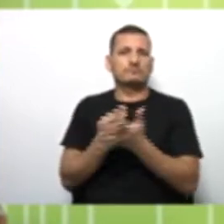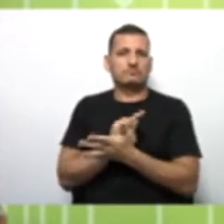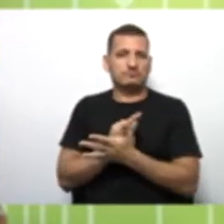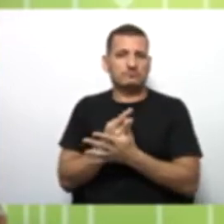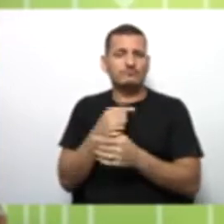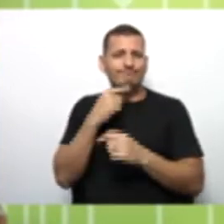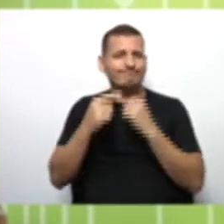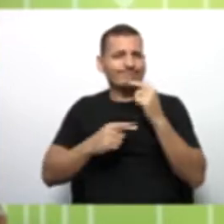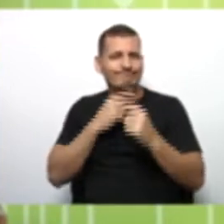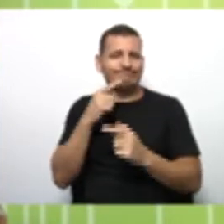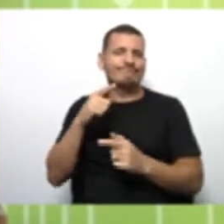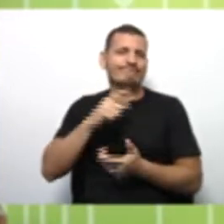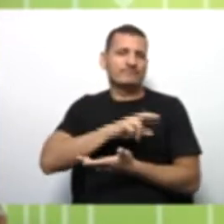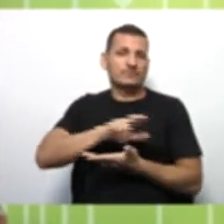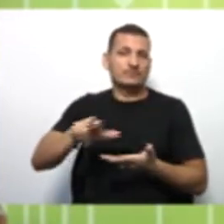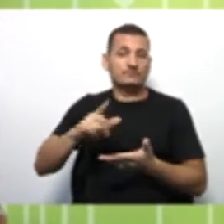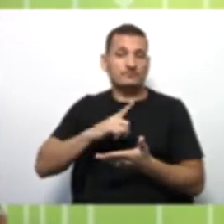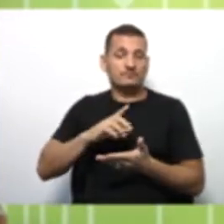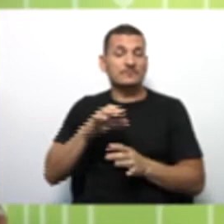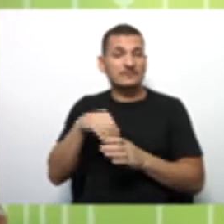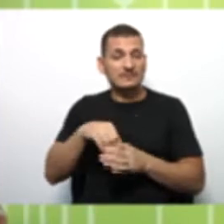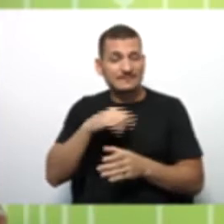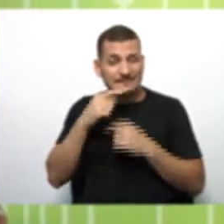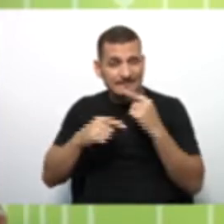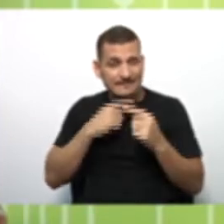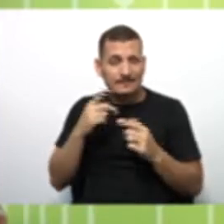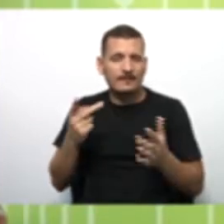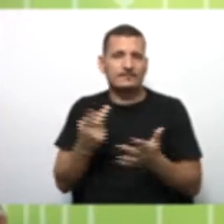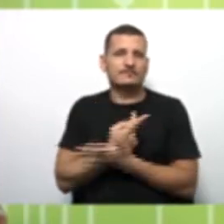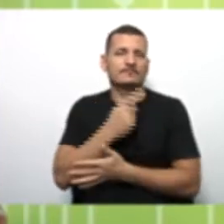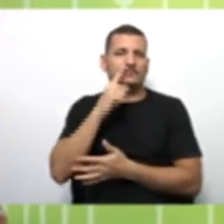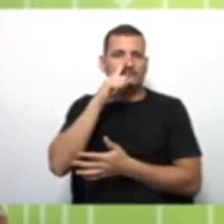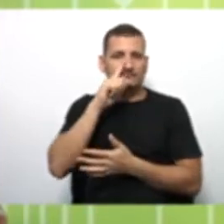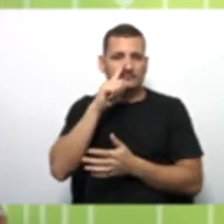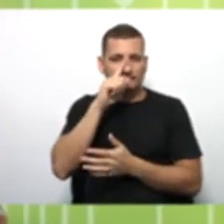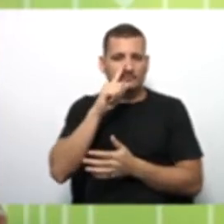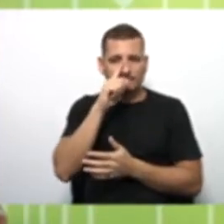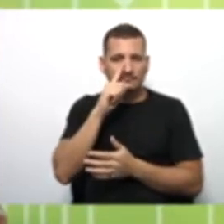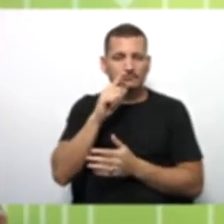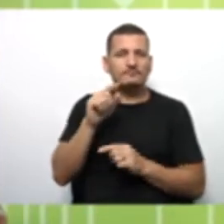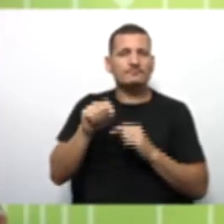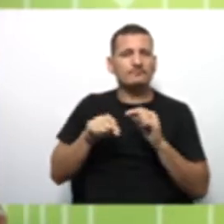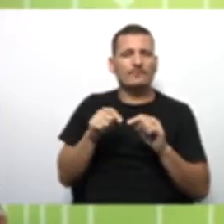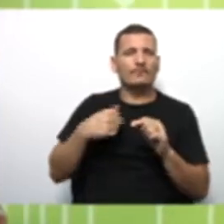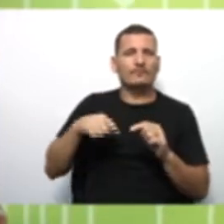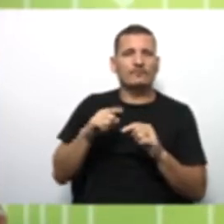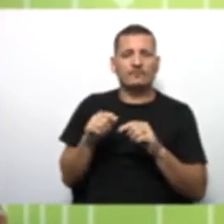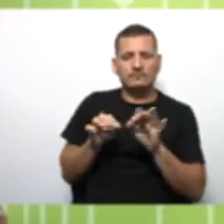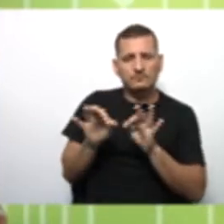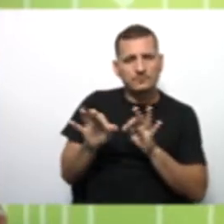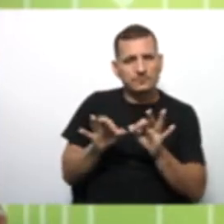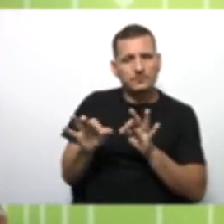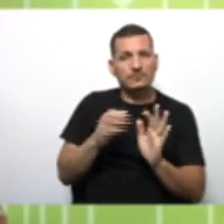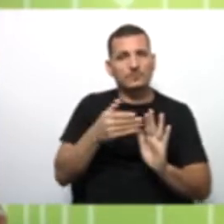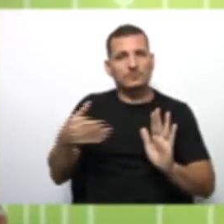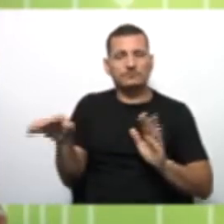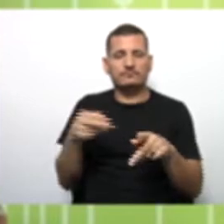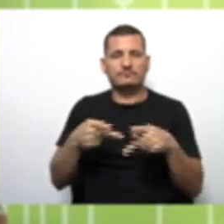das incertezas é que acontecem os riscos, onde estão ali os riscos que a gente vai ter que trabalhar ao longo do nosso